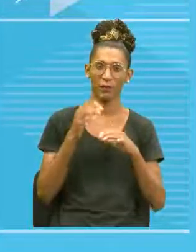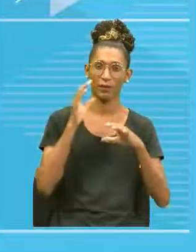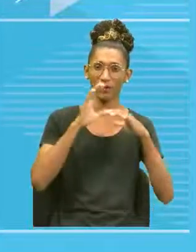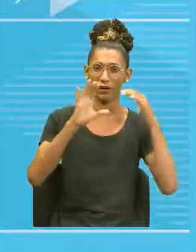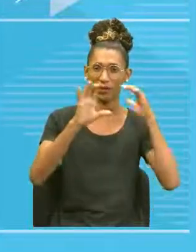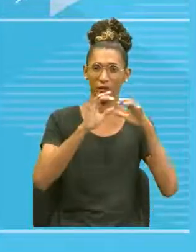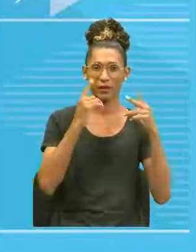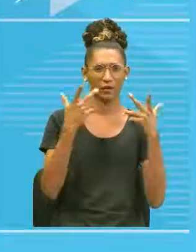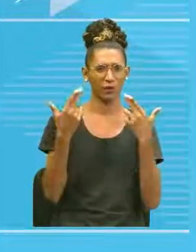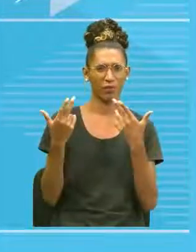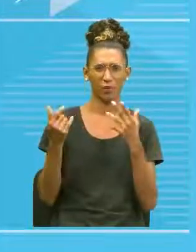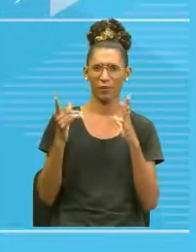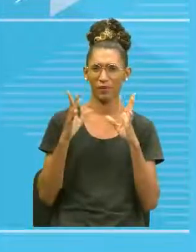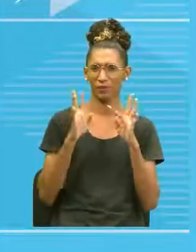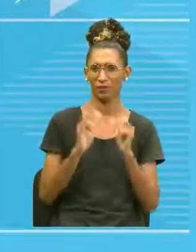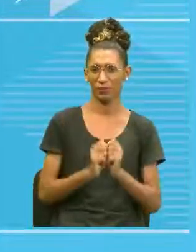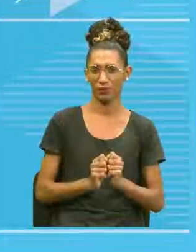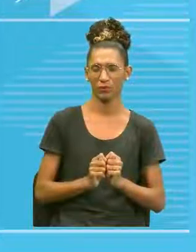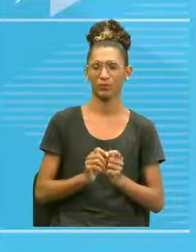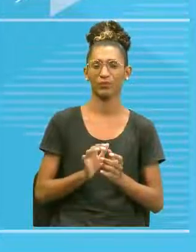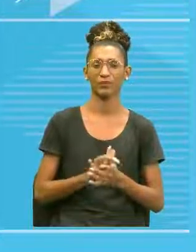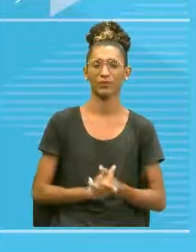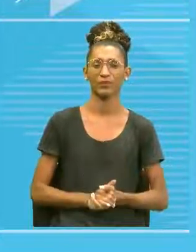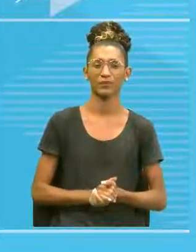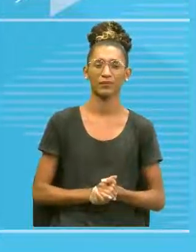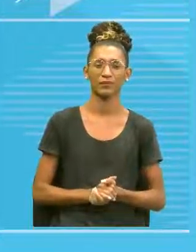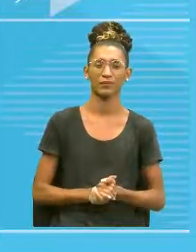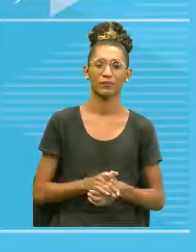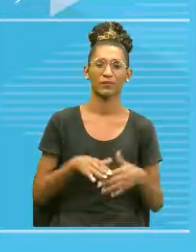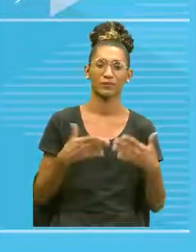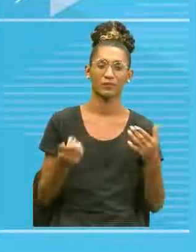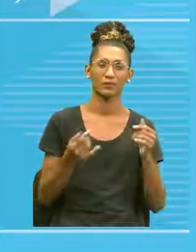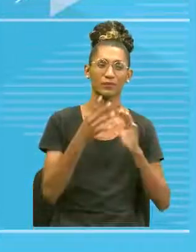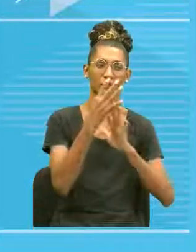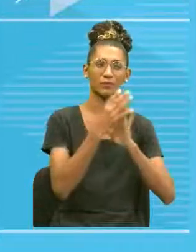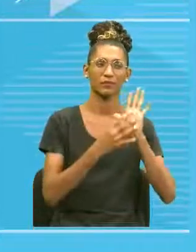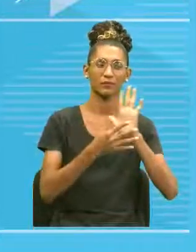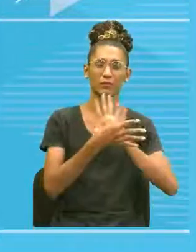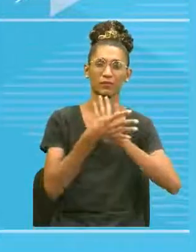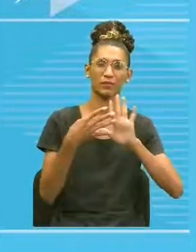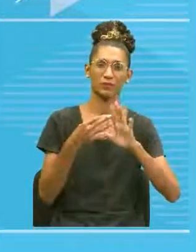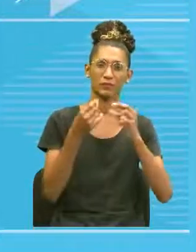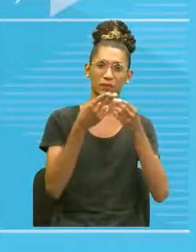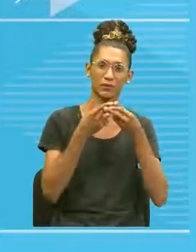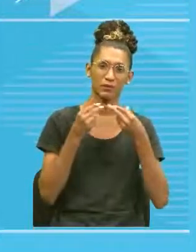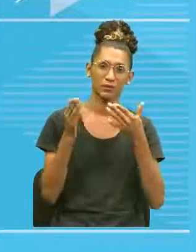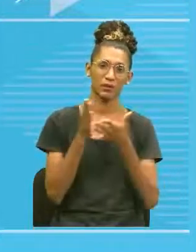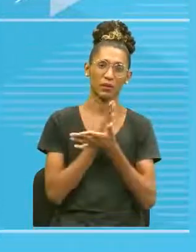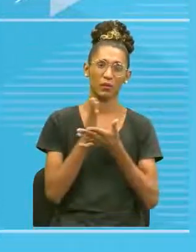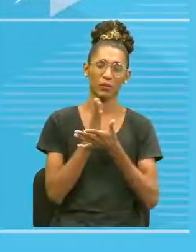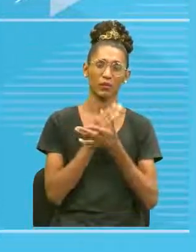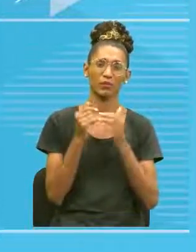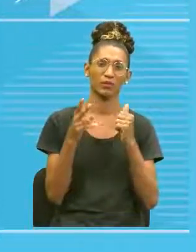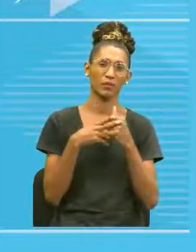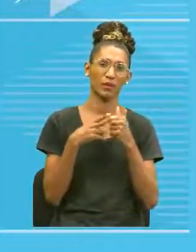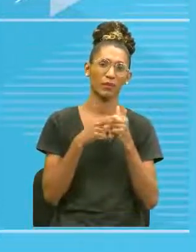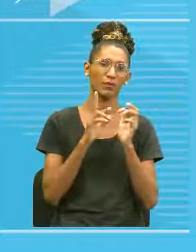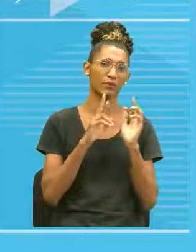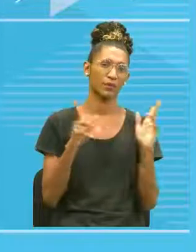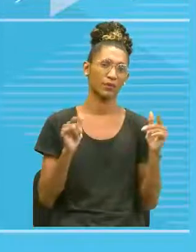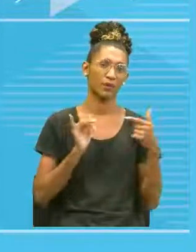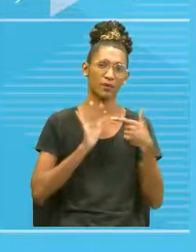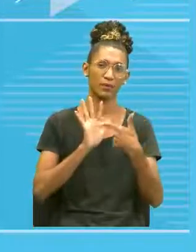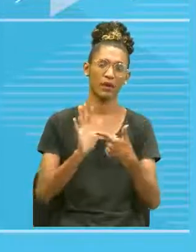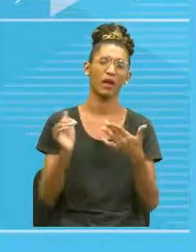todo mundo deu havia cantado tu havia cantado aqui nesse quadro eu usei verbos diferentes só para dar mais